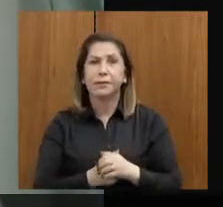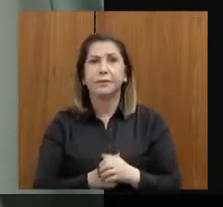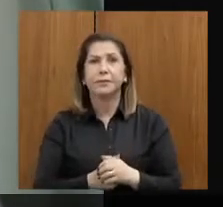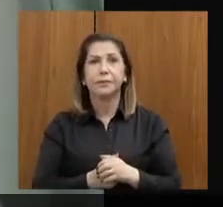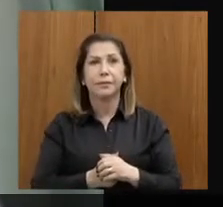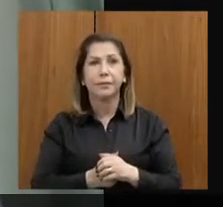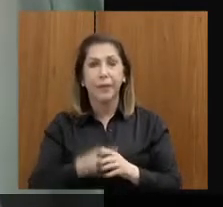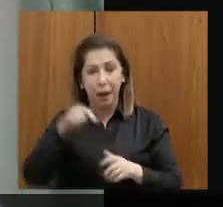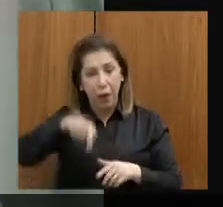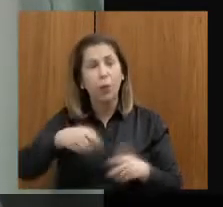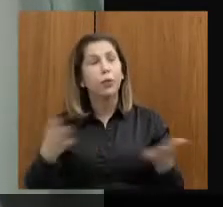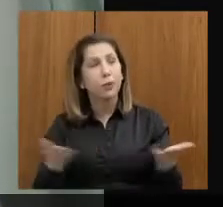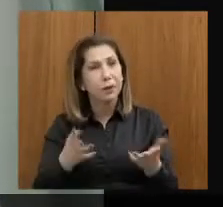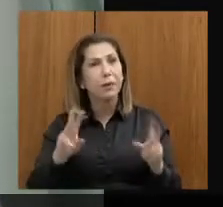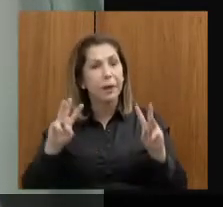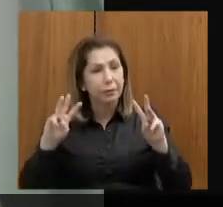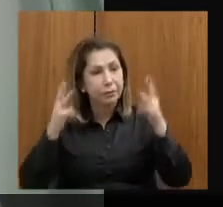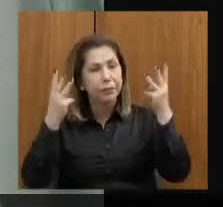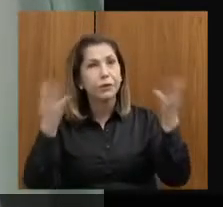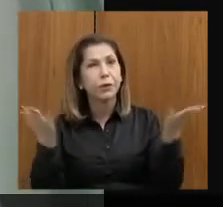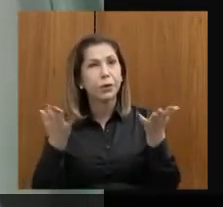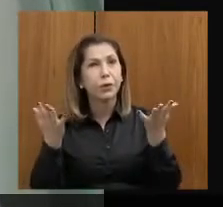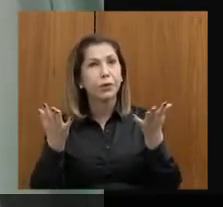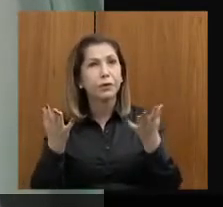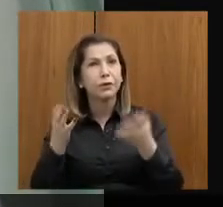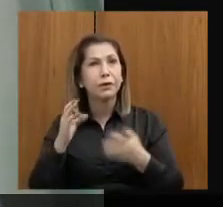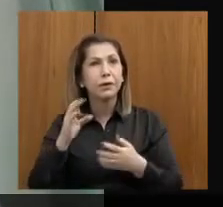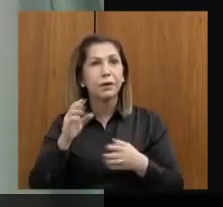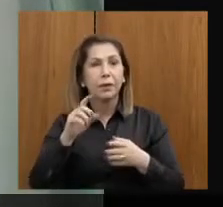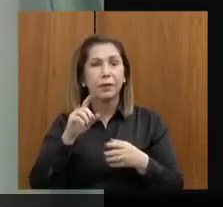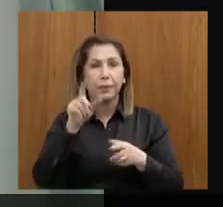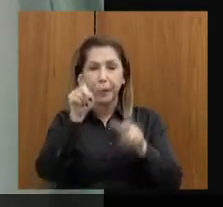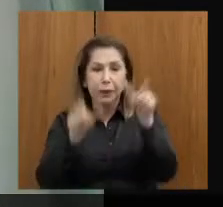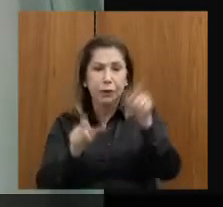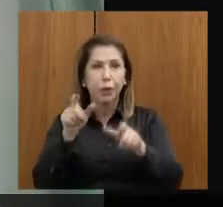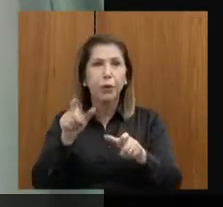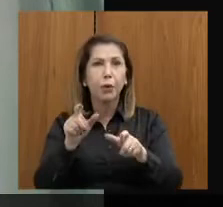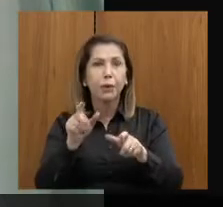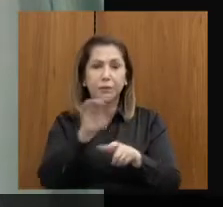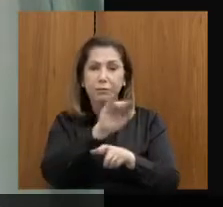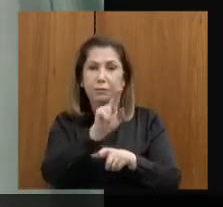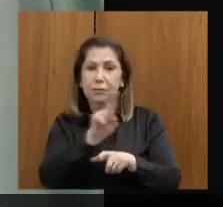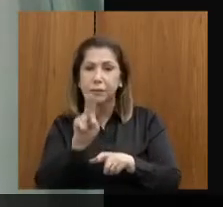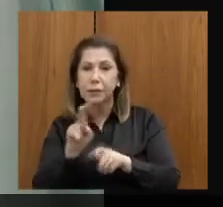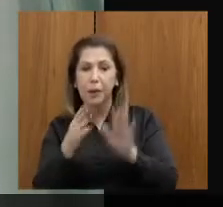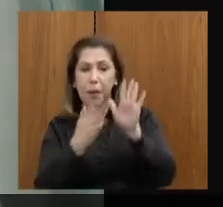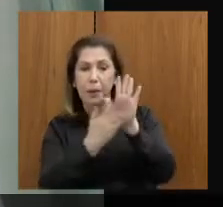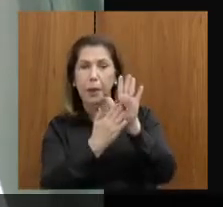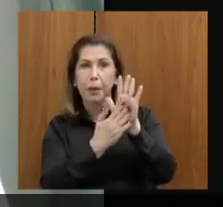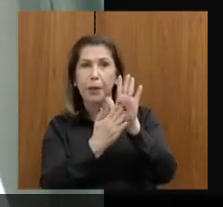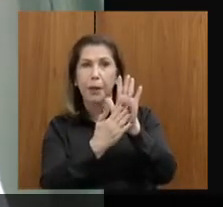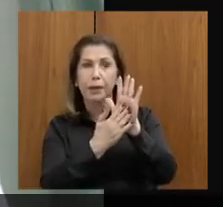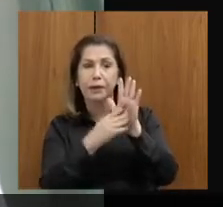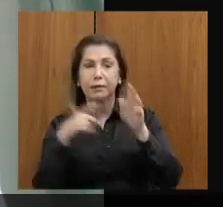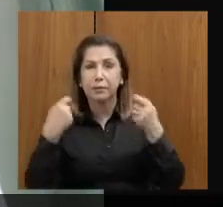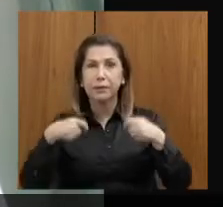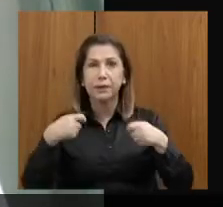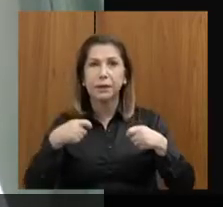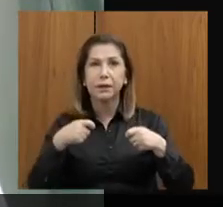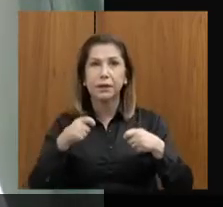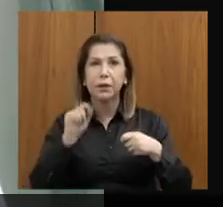desse desse a gente também já vim aqui das aulas interior do Kleber das opressões algumas sugestões de uma proposta lá seja a necessidade